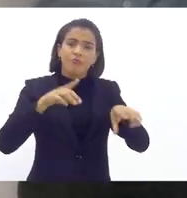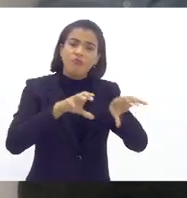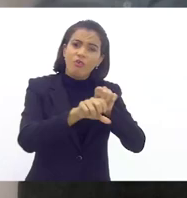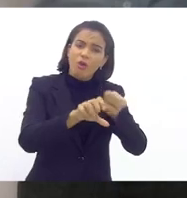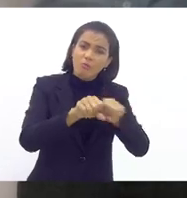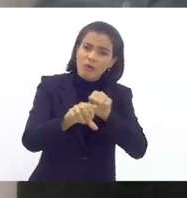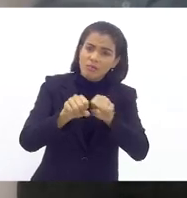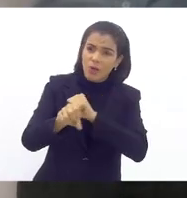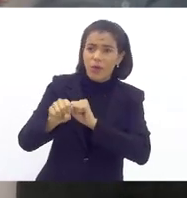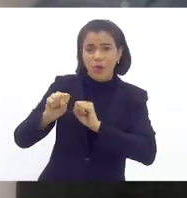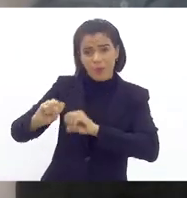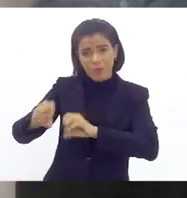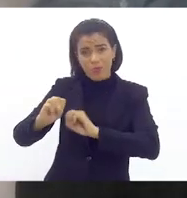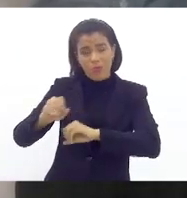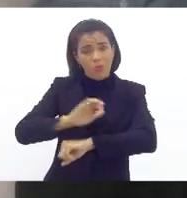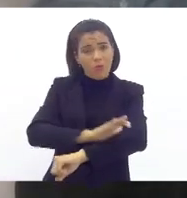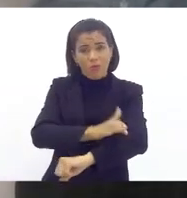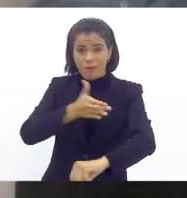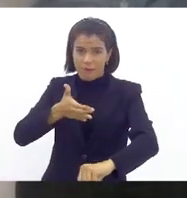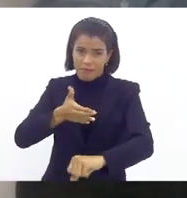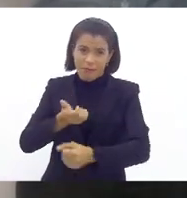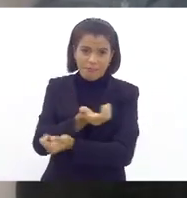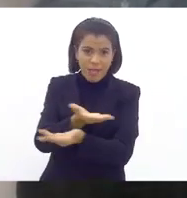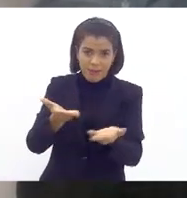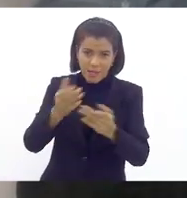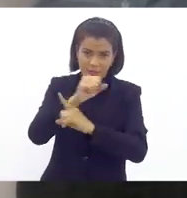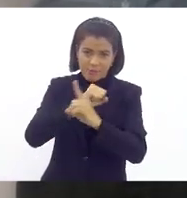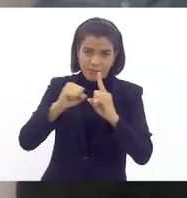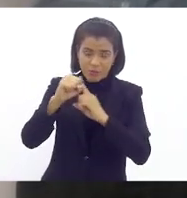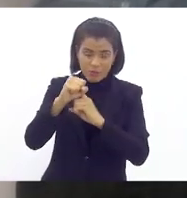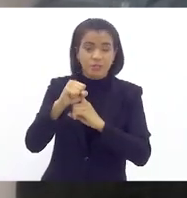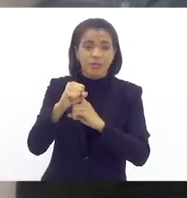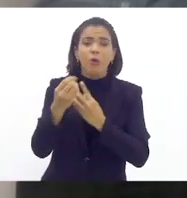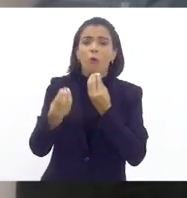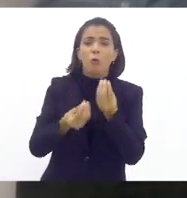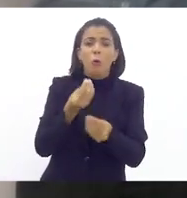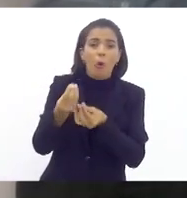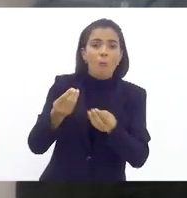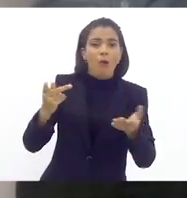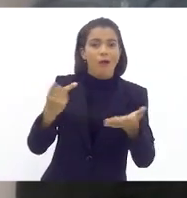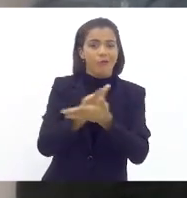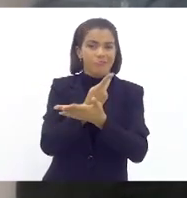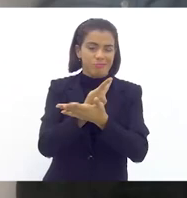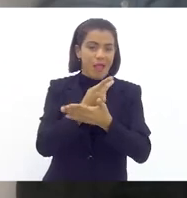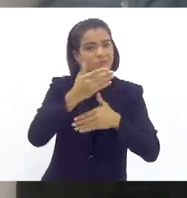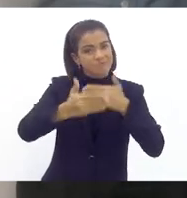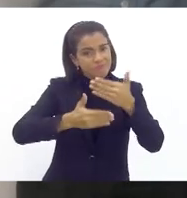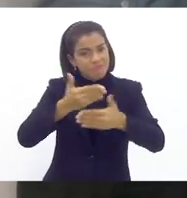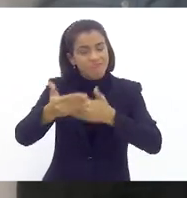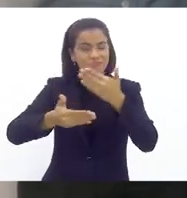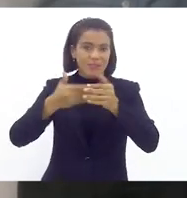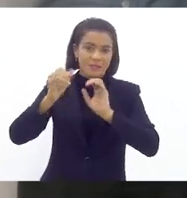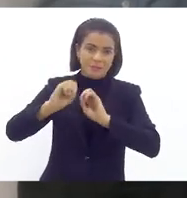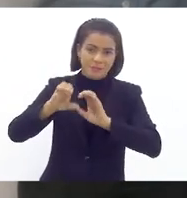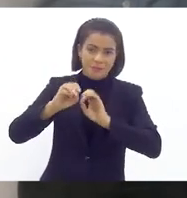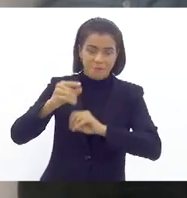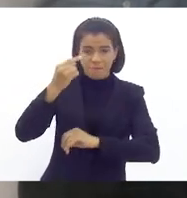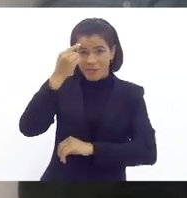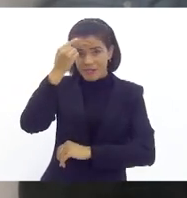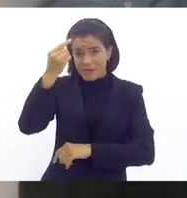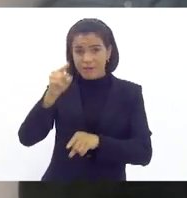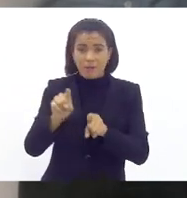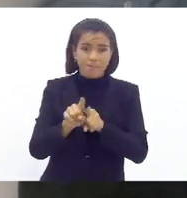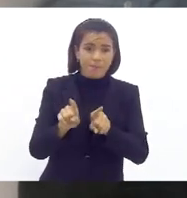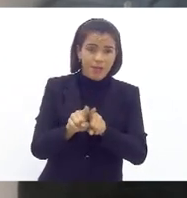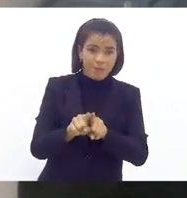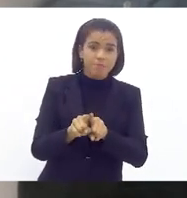educação antirracista para a nossa sociedade. E como se dá essa educação? Além da gente estar pensando e também